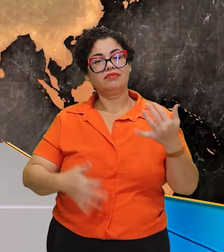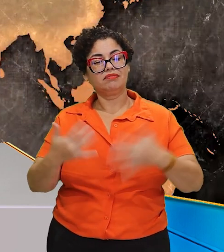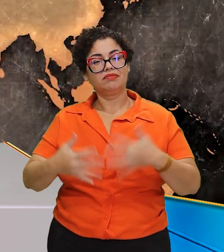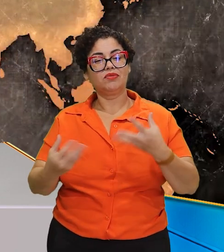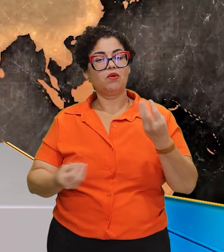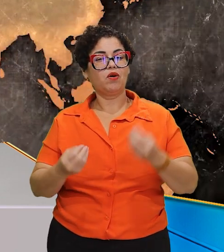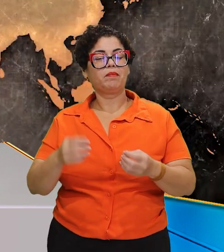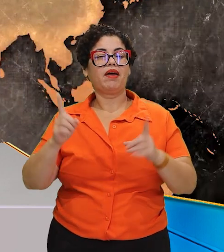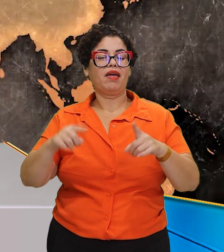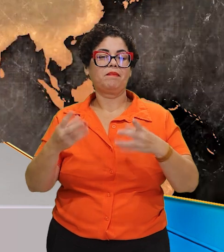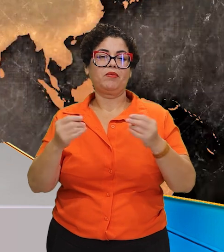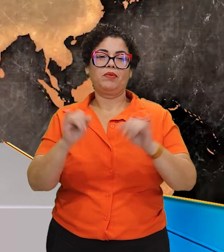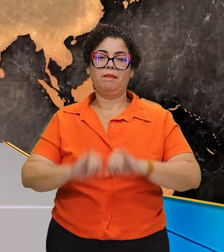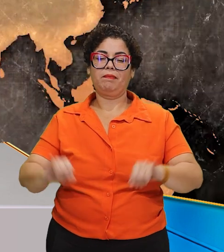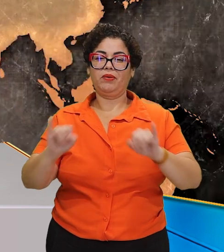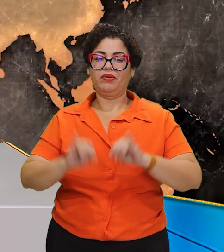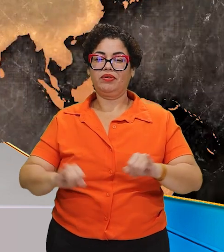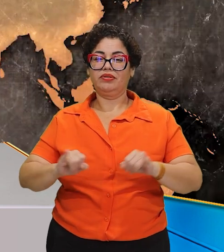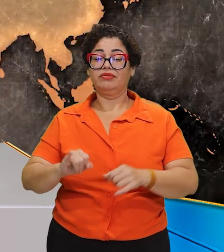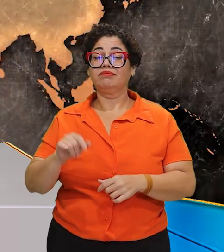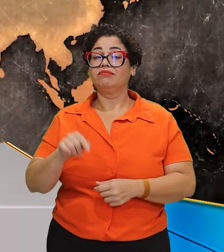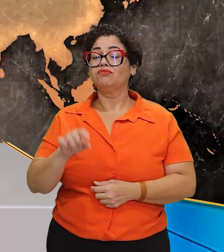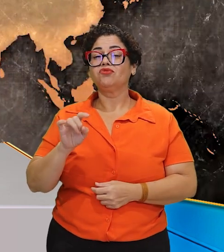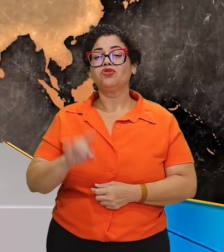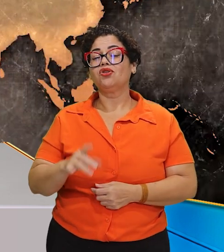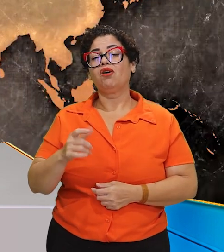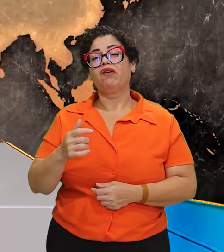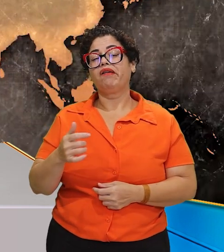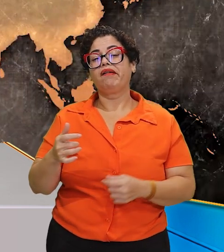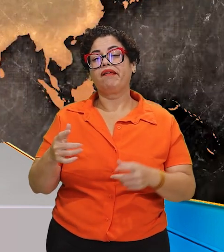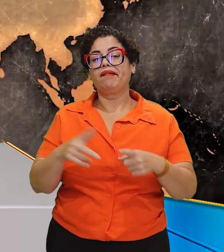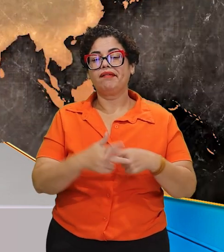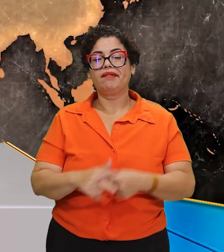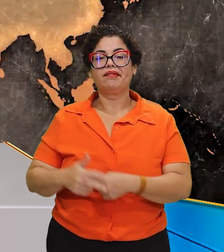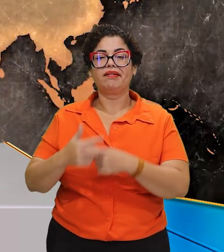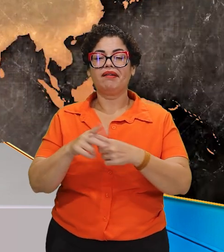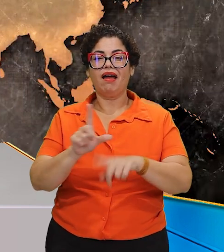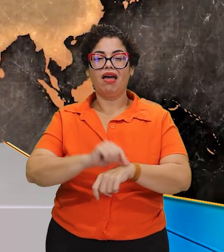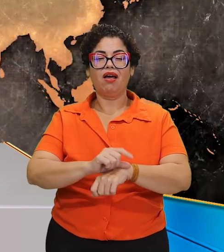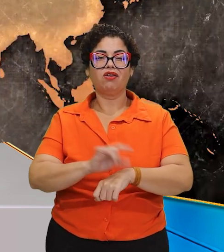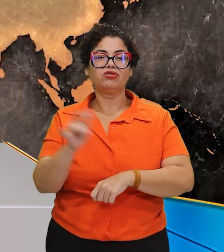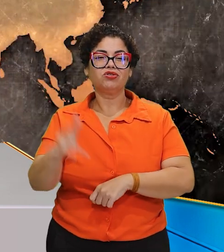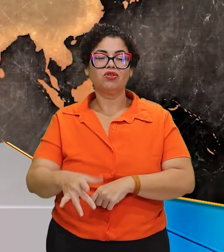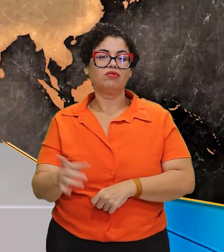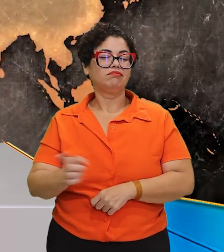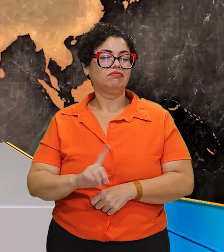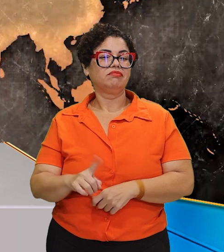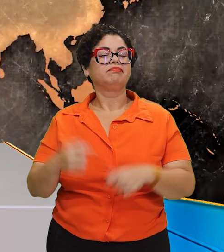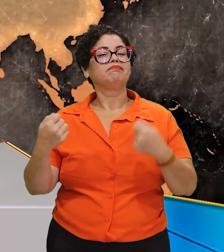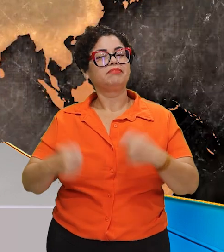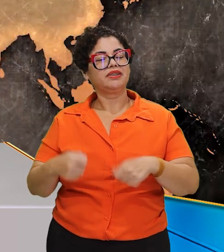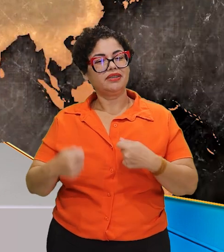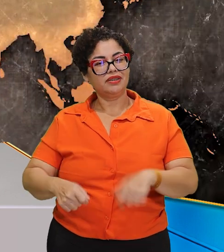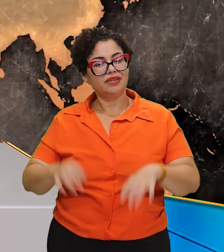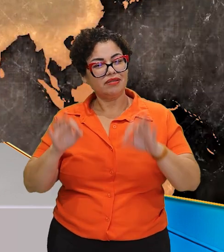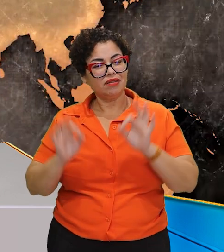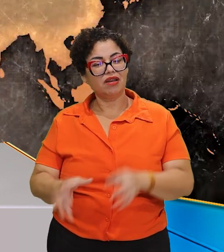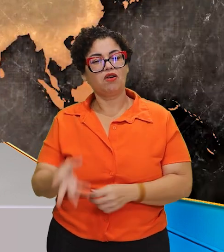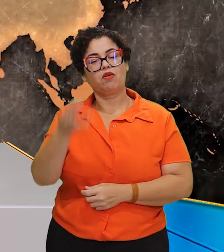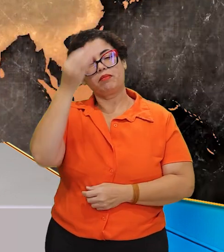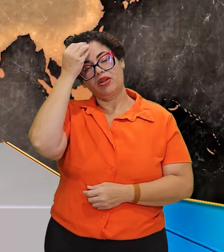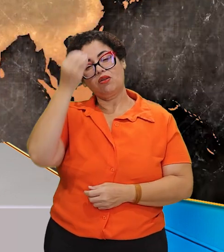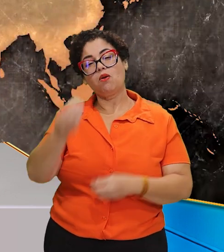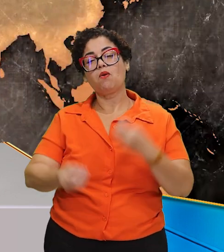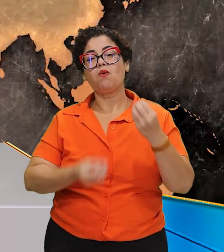fusos horários é tão importante. Não é só uma questão de ajustar o relógio, mas de realmente compreender